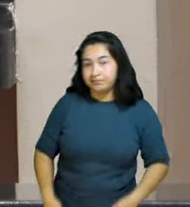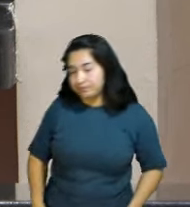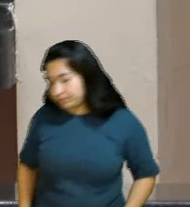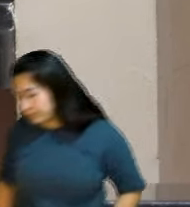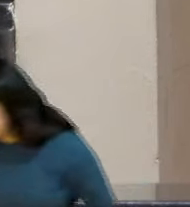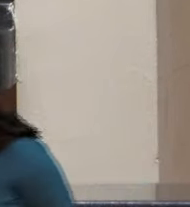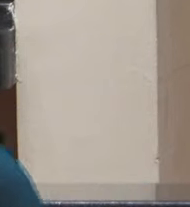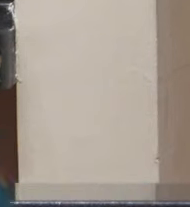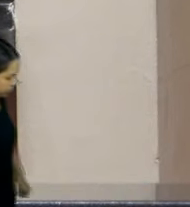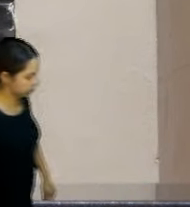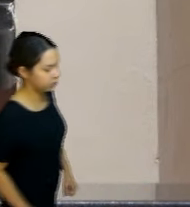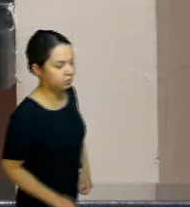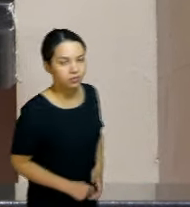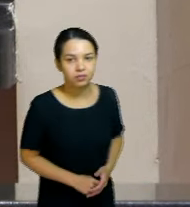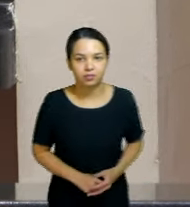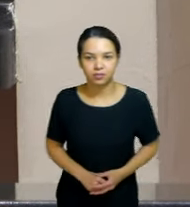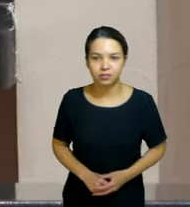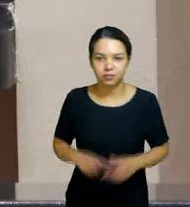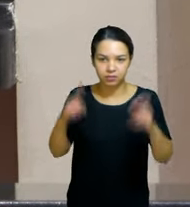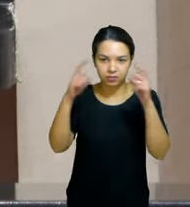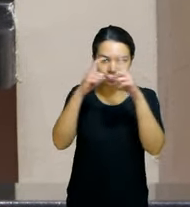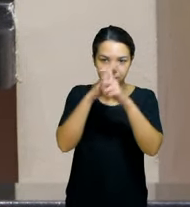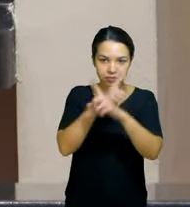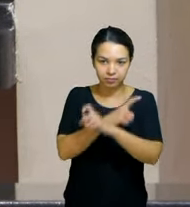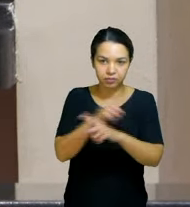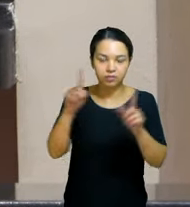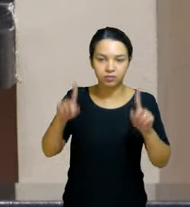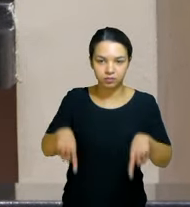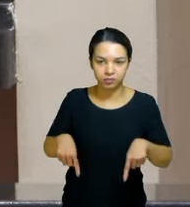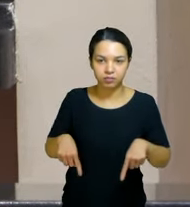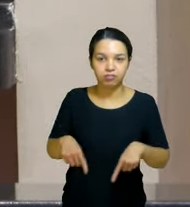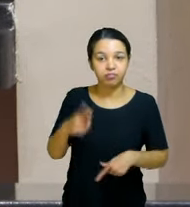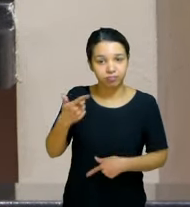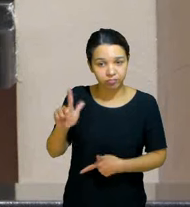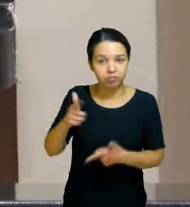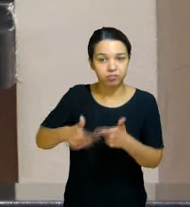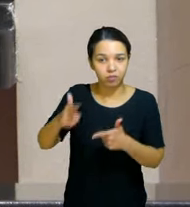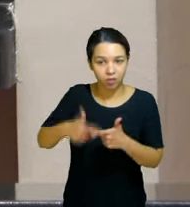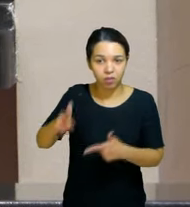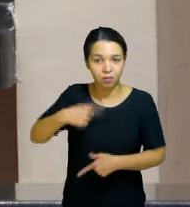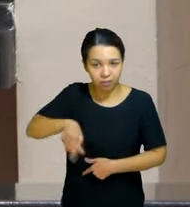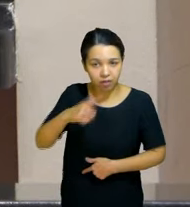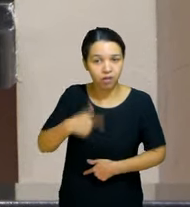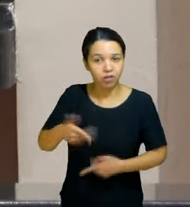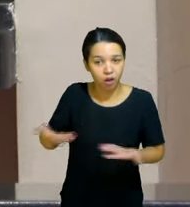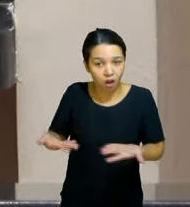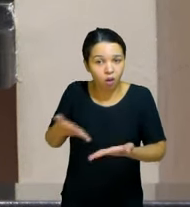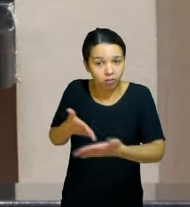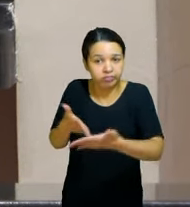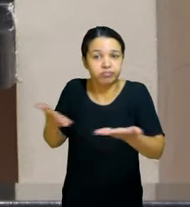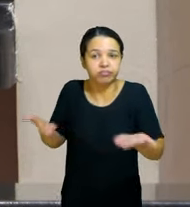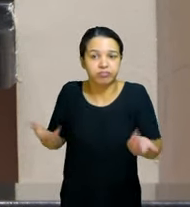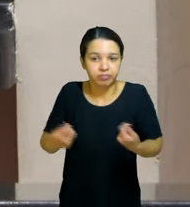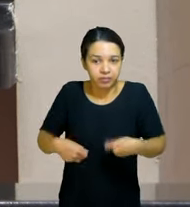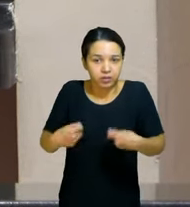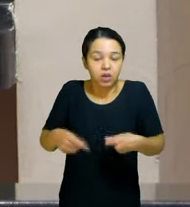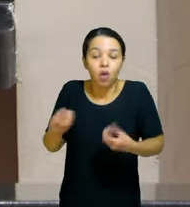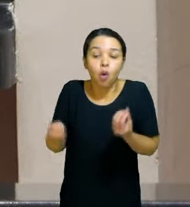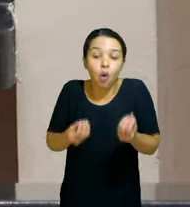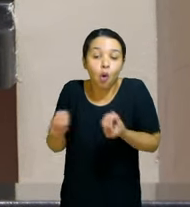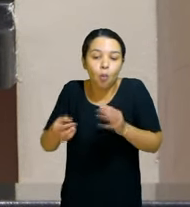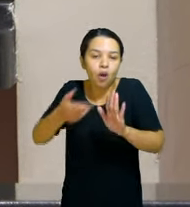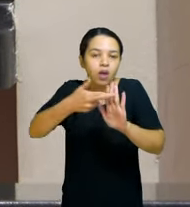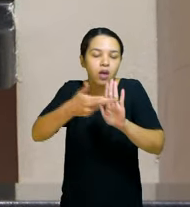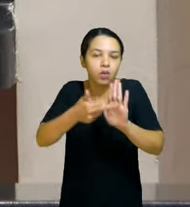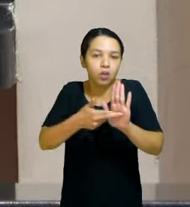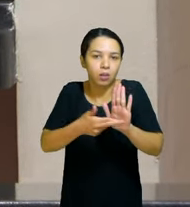isso. Né? E agora, isso é um outro problema que a gente vai ter que enfrentar. Como eu vou regulamentar,